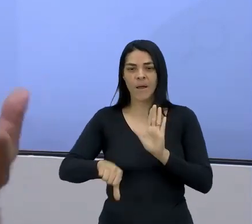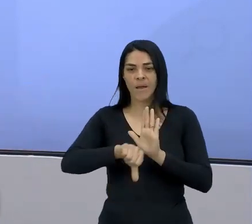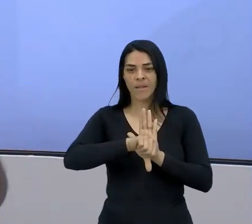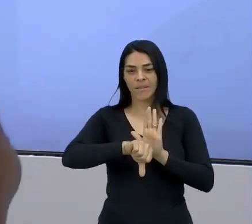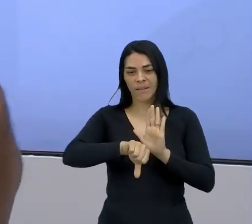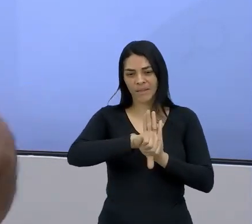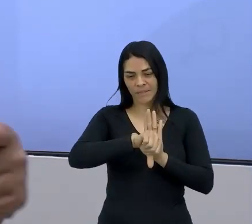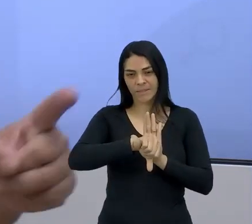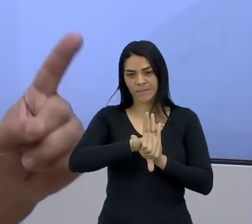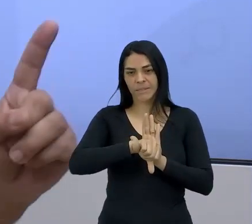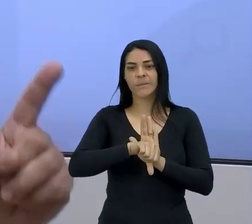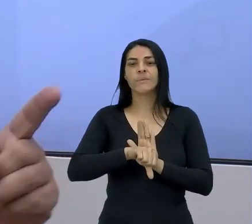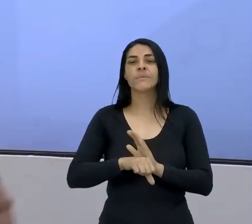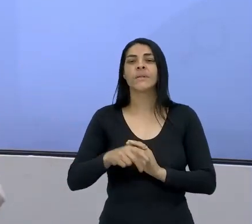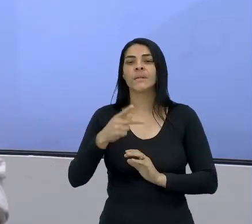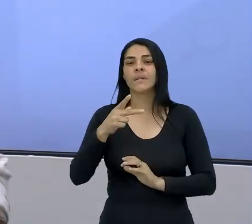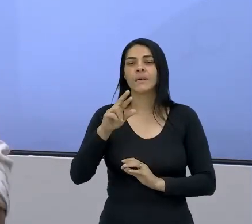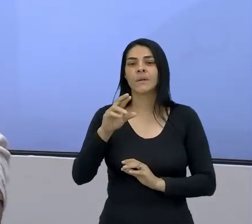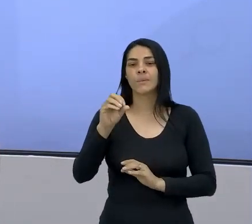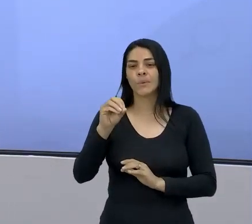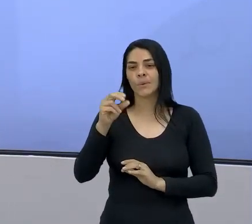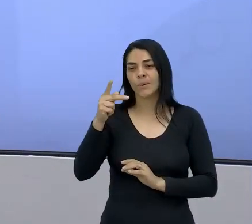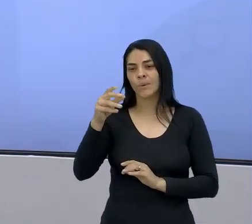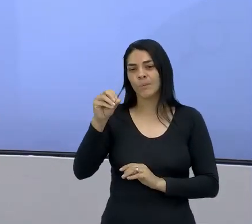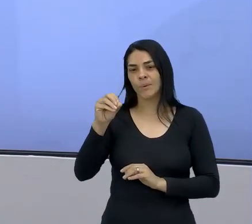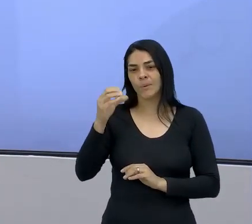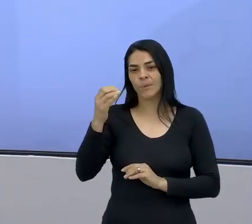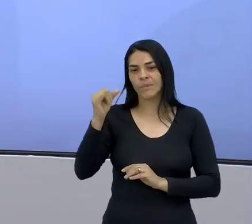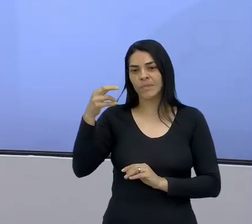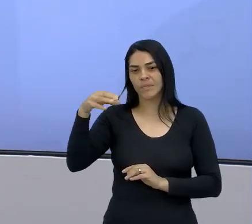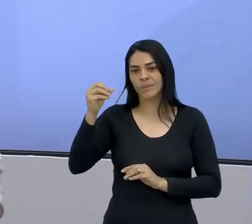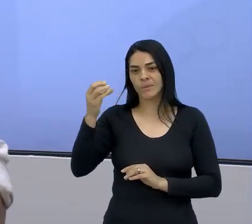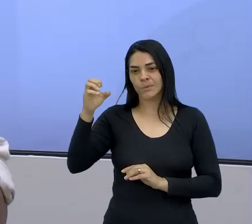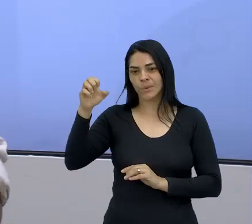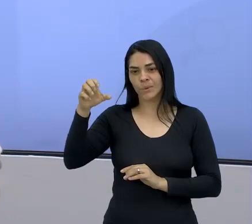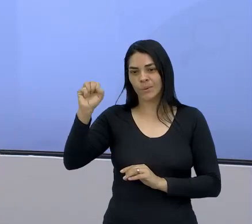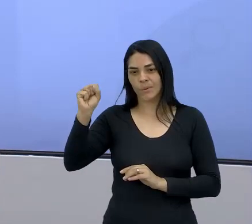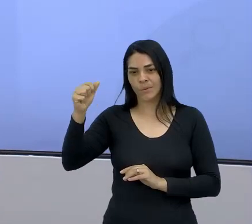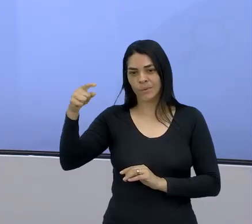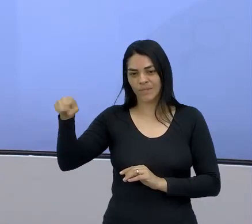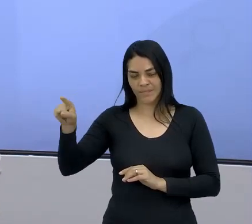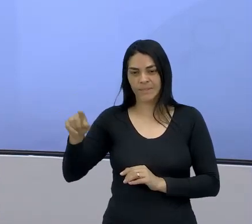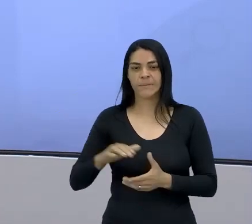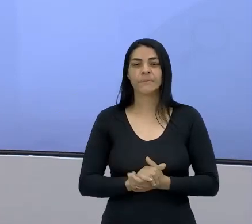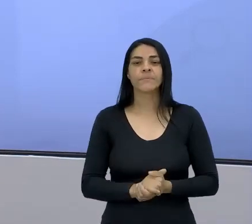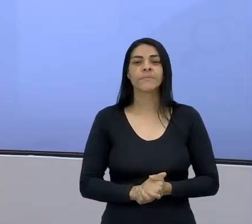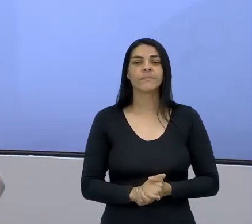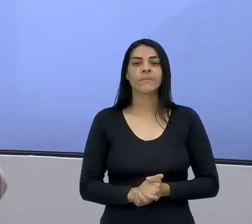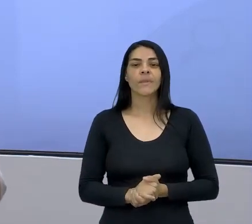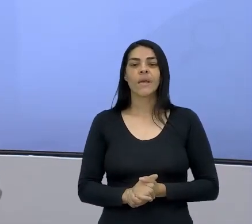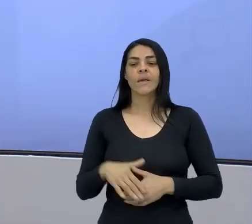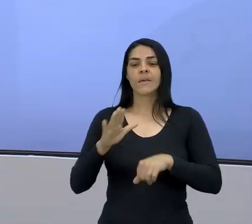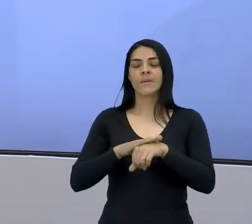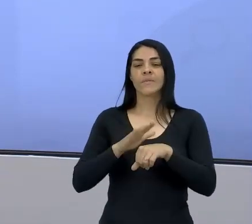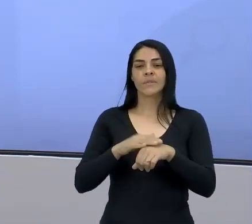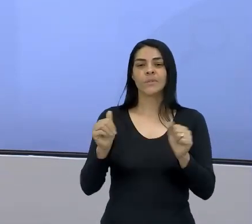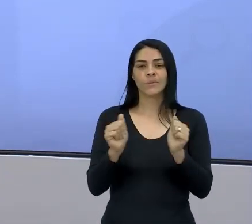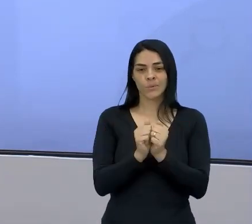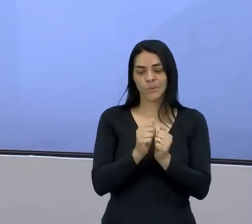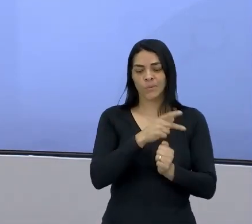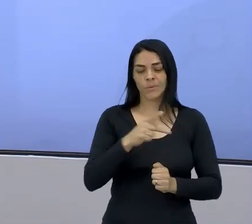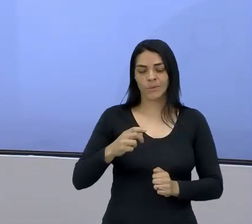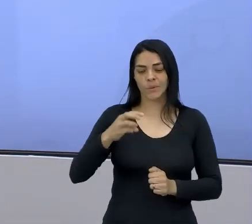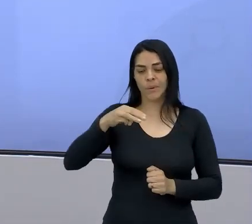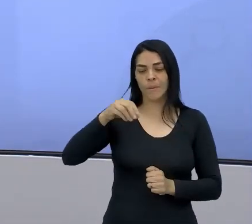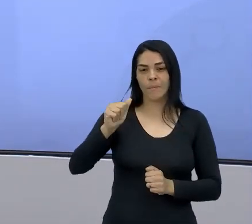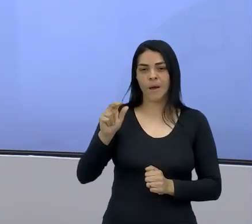proposições e depois uma aula em que nós trabalhamos com o professor Mauro Farias, de português. Foi muito interessante também, porque a gente acabou